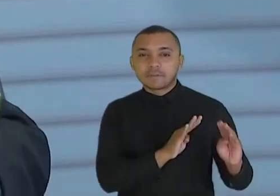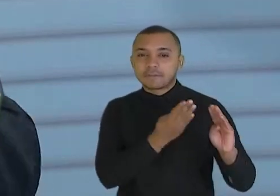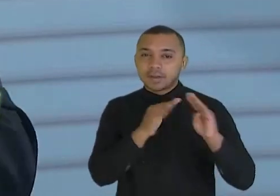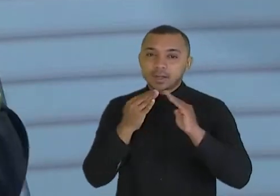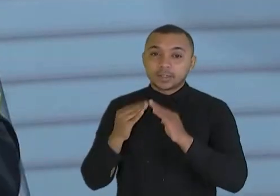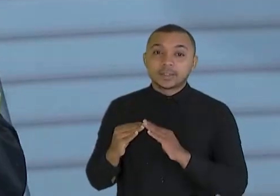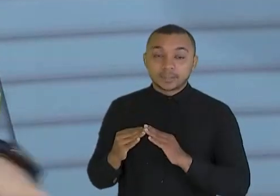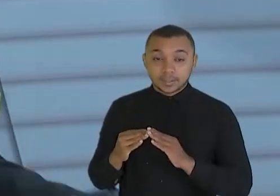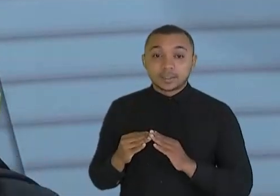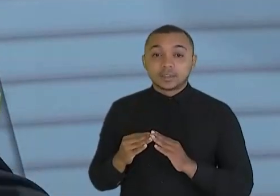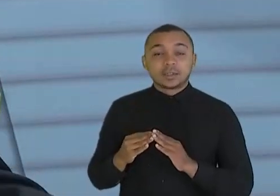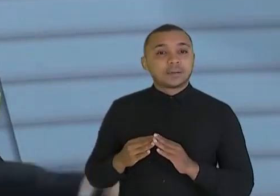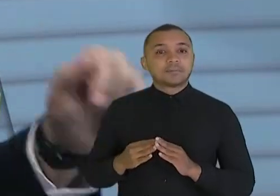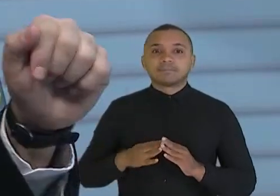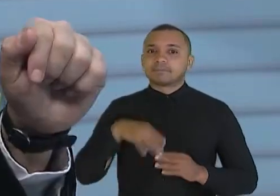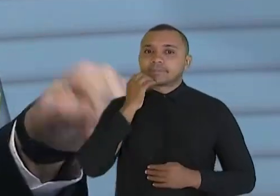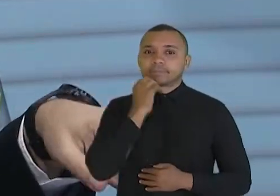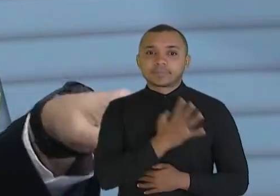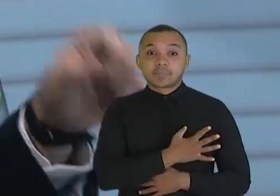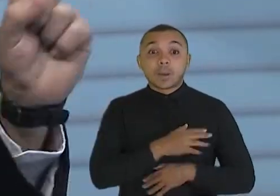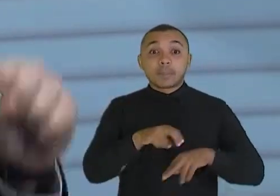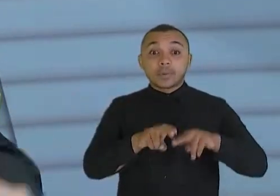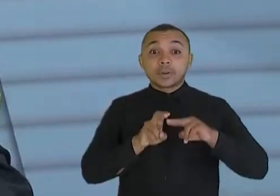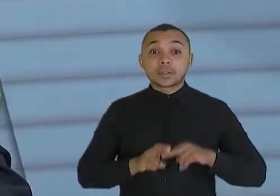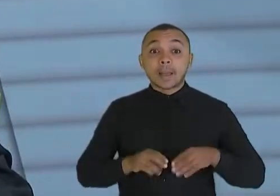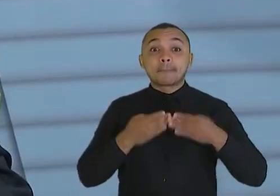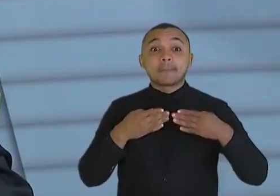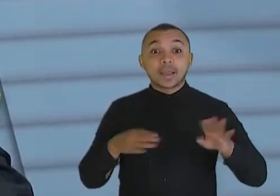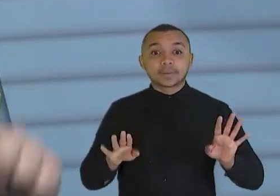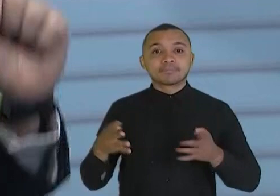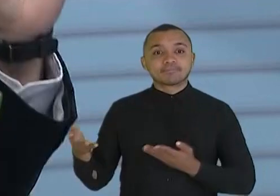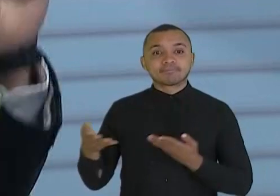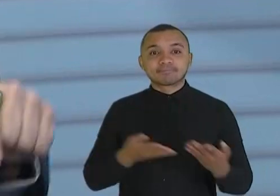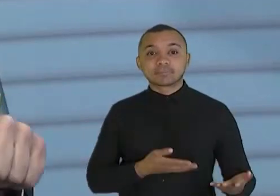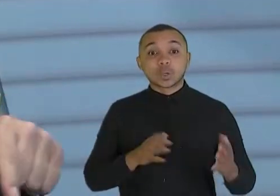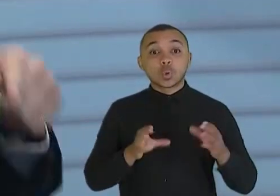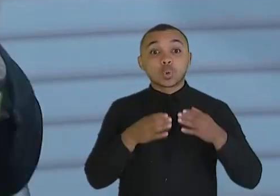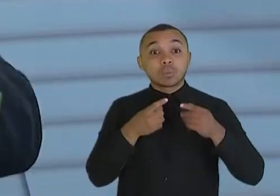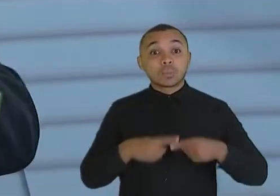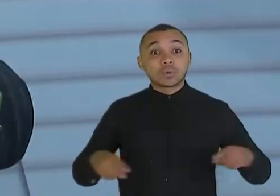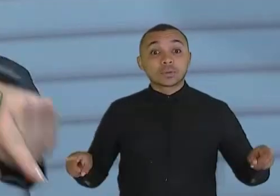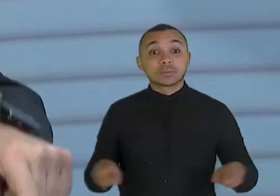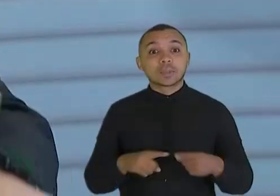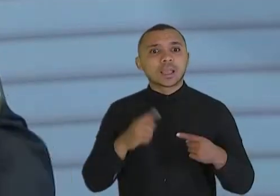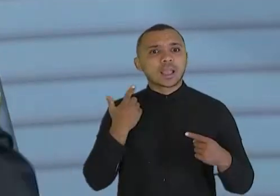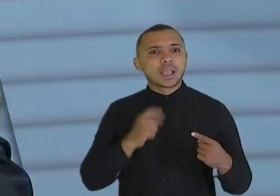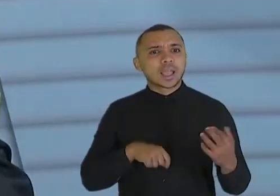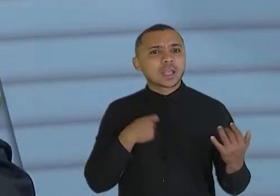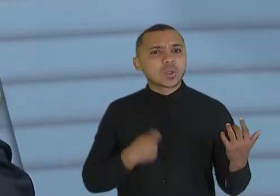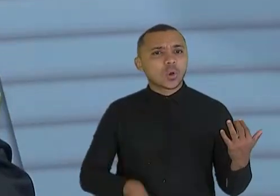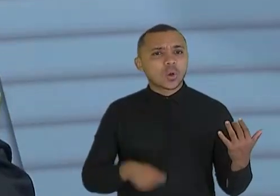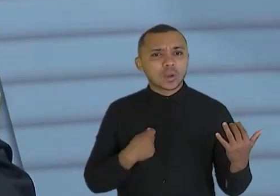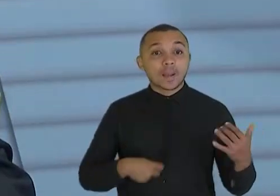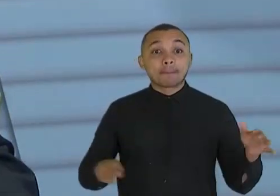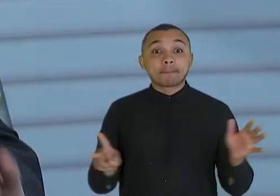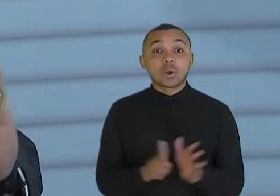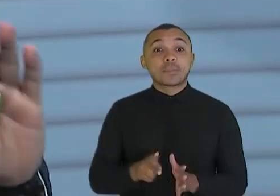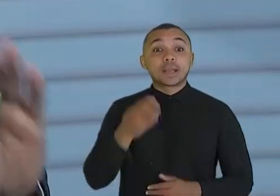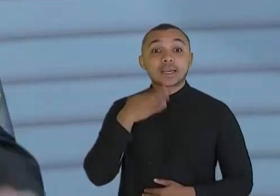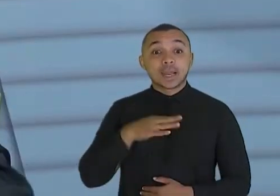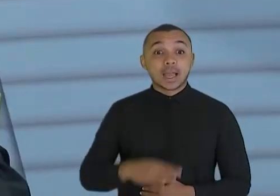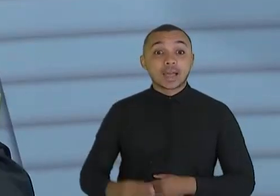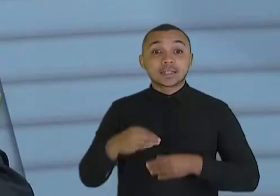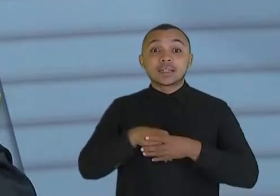tem tudo melhor. Tanto que na abertura vai ter uma orquestra de sanfonas. E quem toca são essas crianças da nossa escola. É um espetáculo.